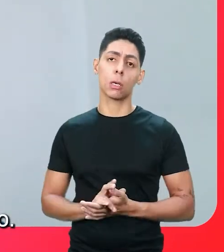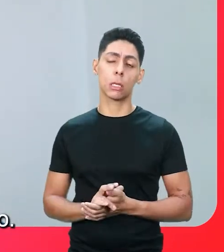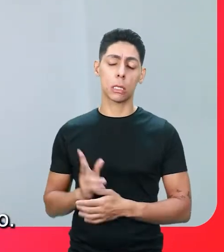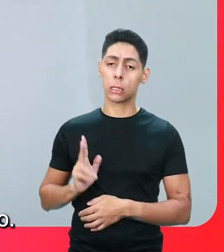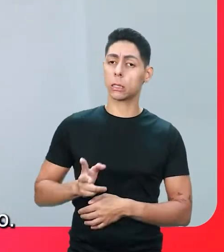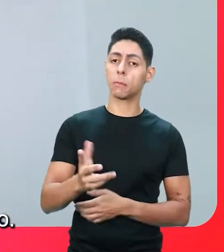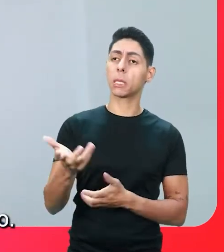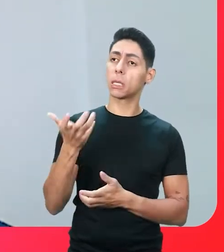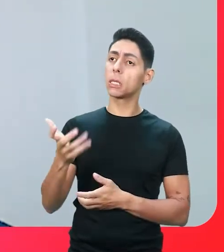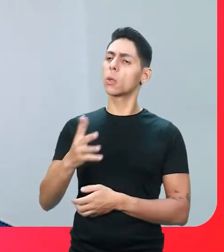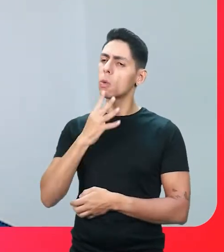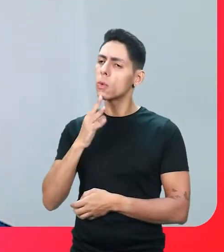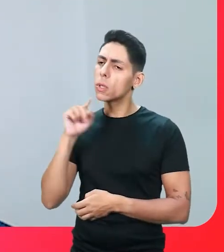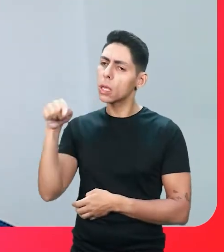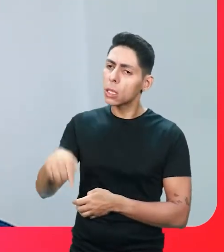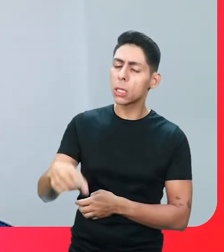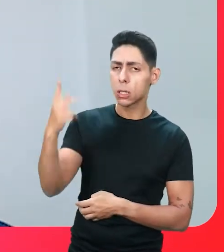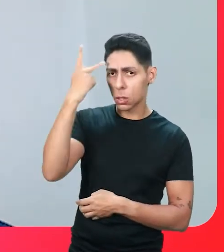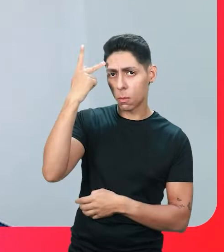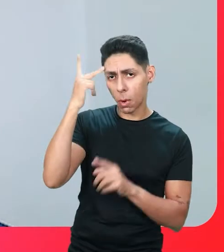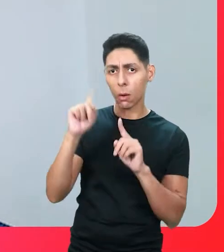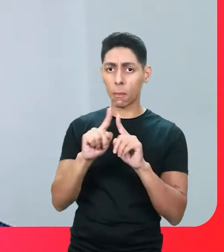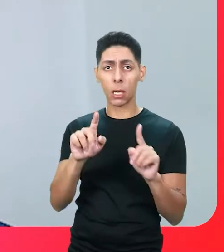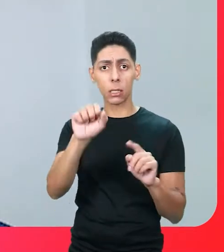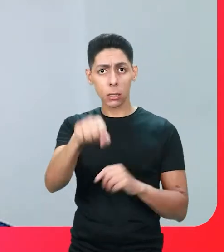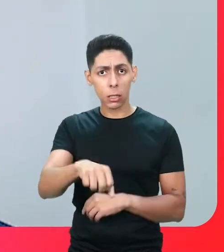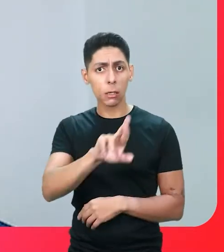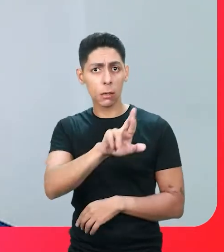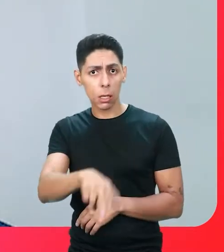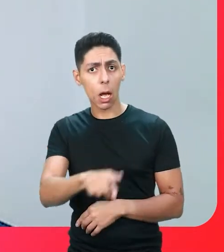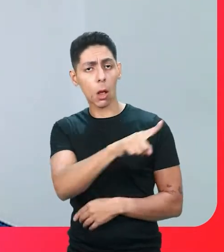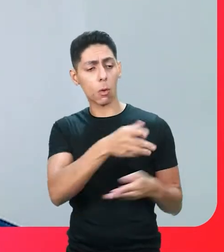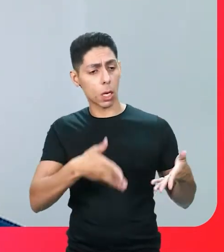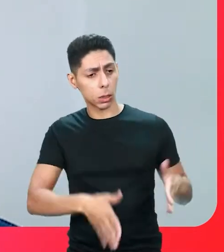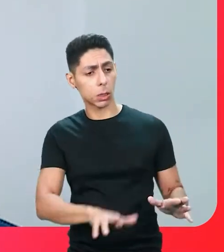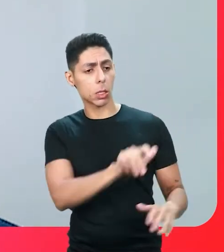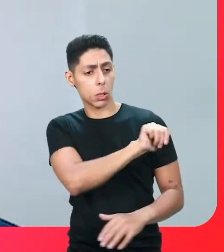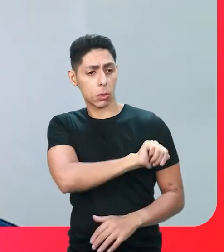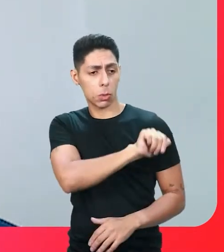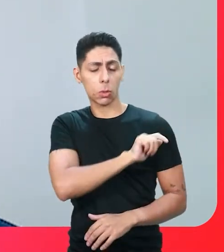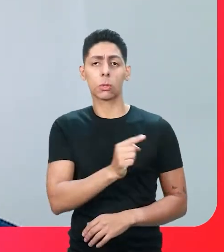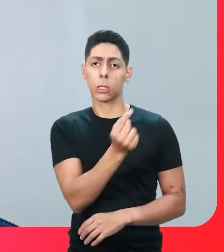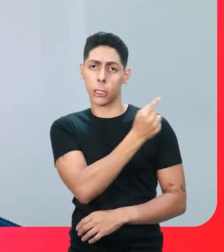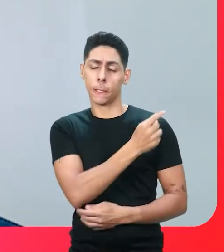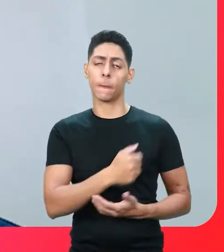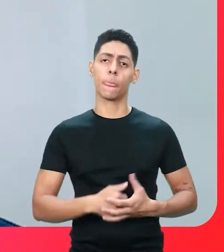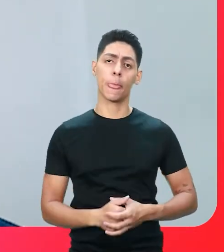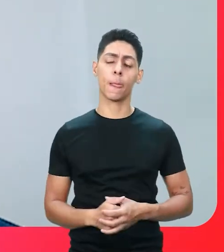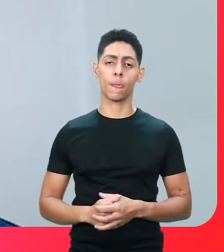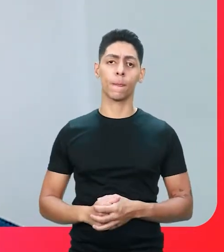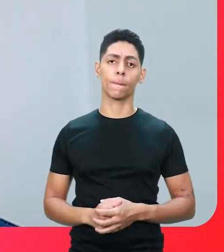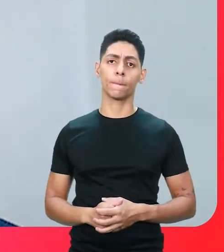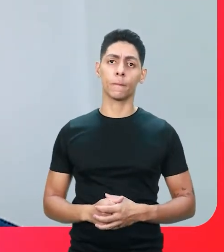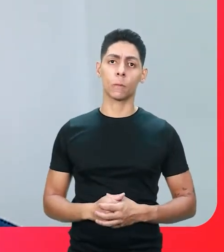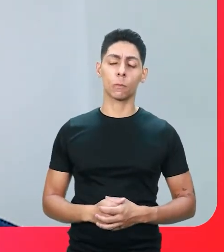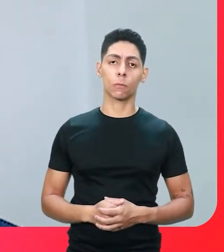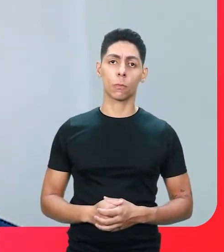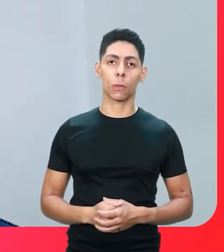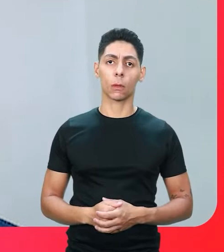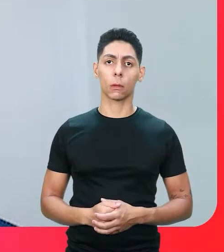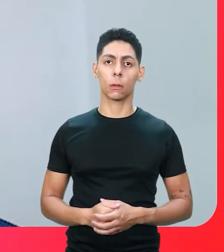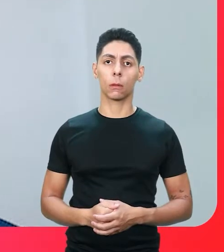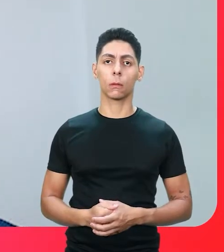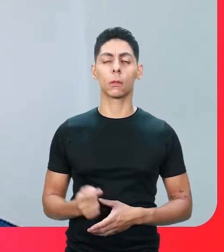quis vir para cá, para São Paulo, mas você tem toda a razão, eu nasci no Rio de Janeiro, e nasci batizado